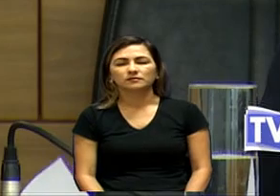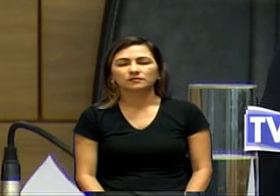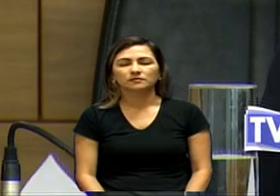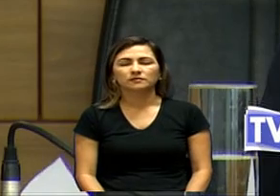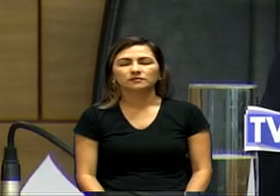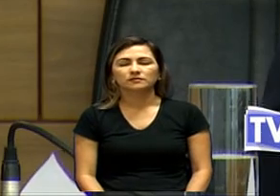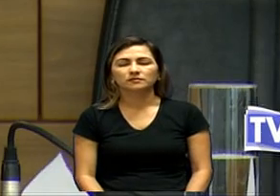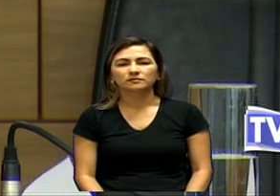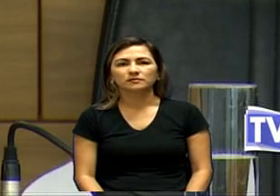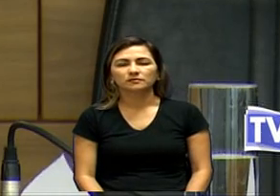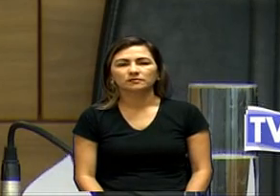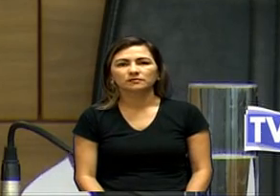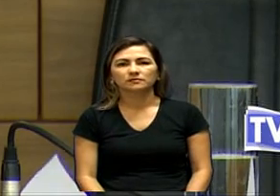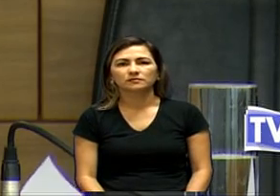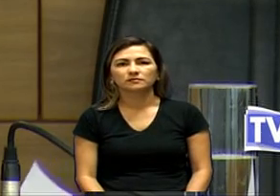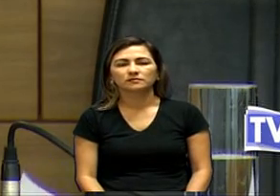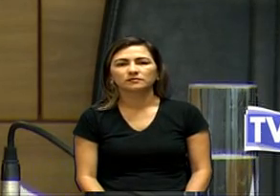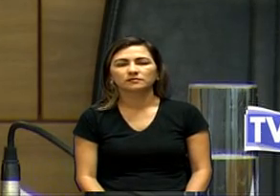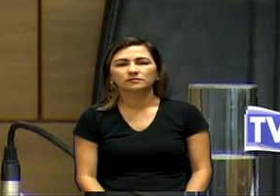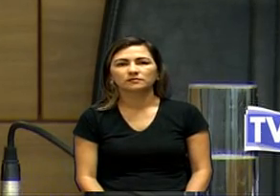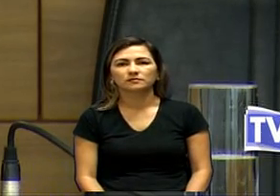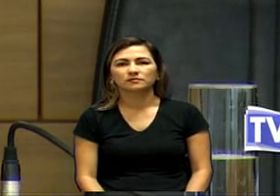Vitão.